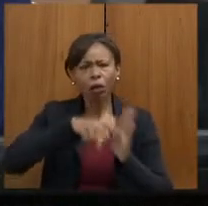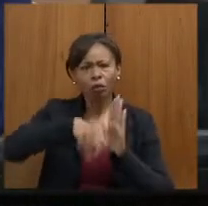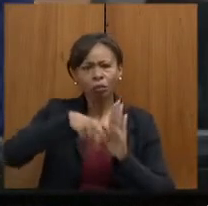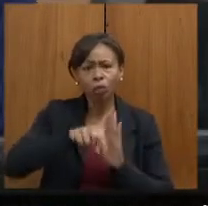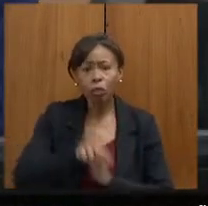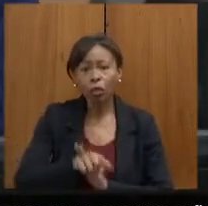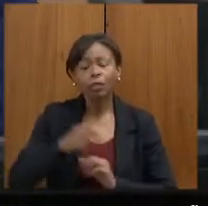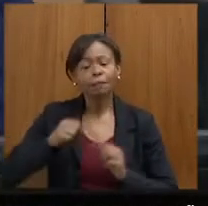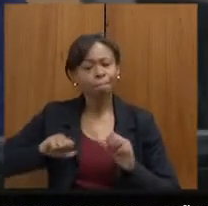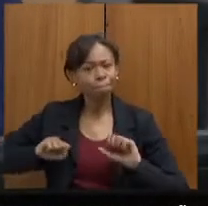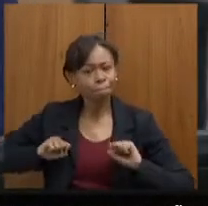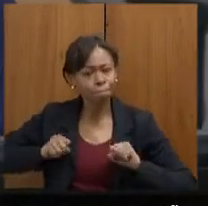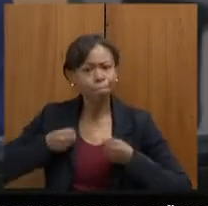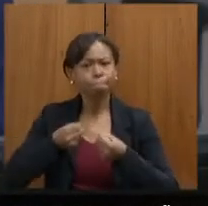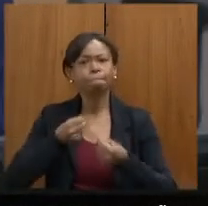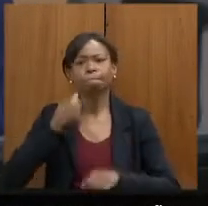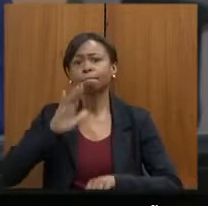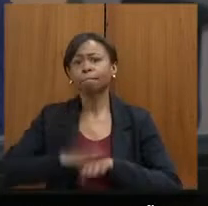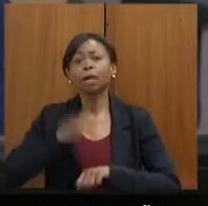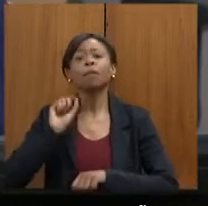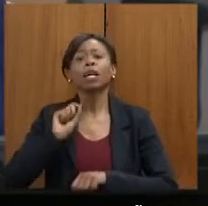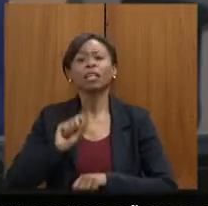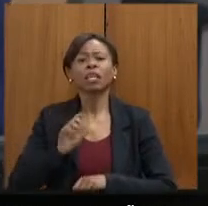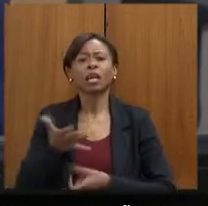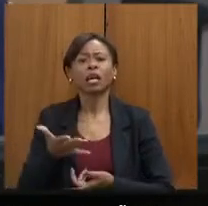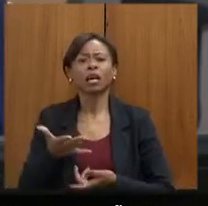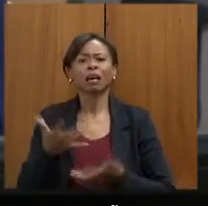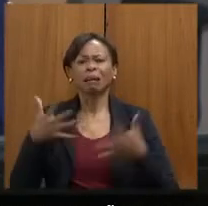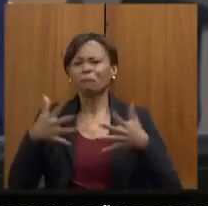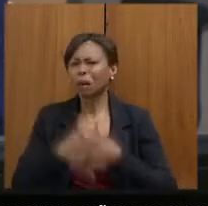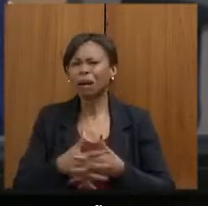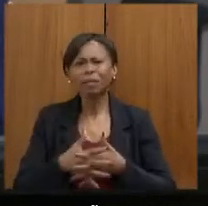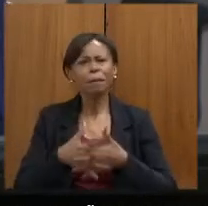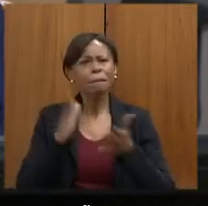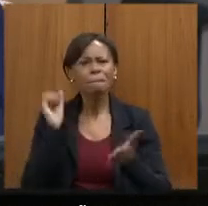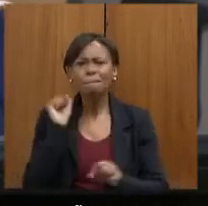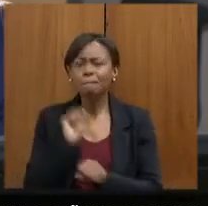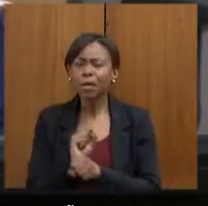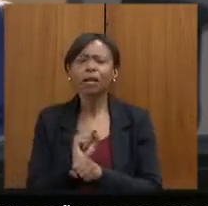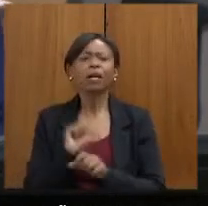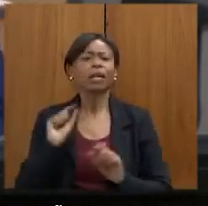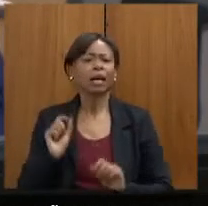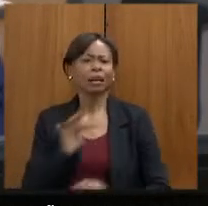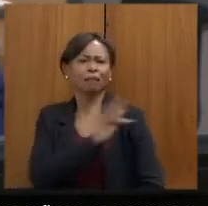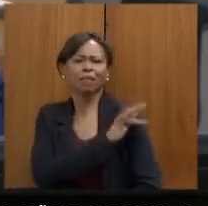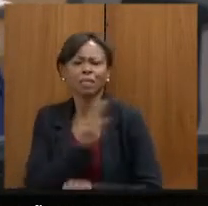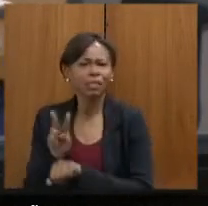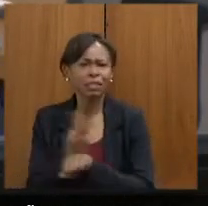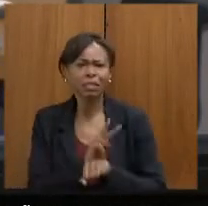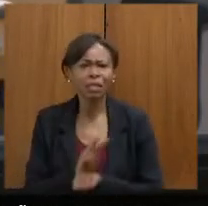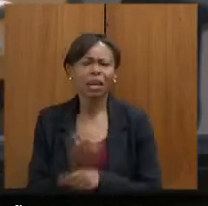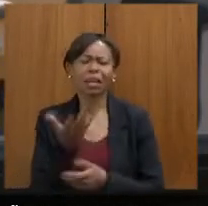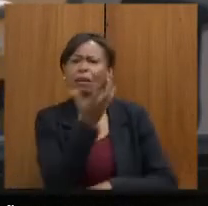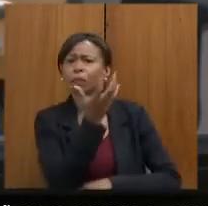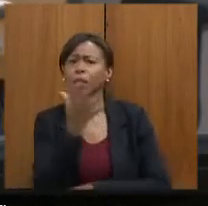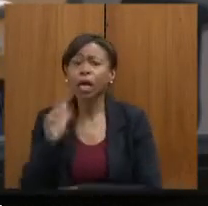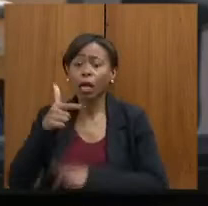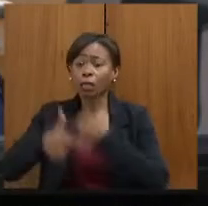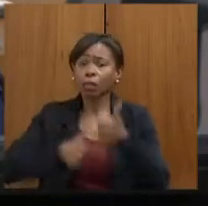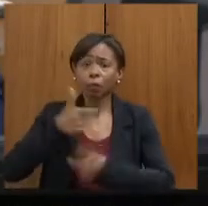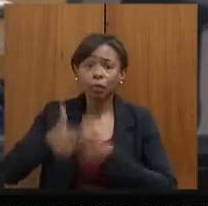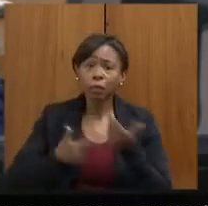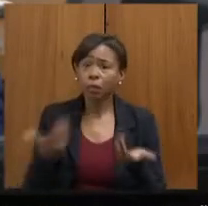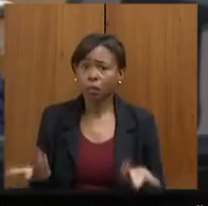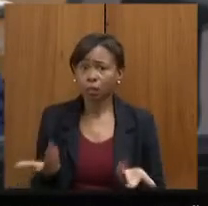vez mais para tirar as travas fiscais as travas sanitárias as travas ambientais e as provas trabalhistas